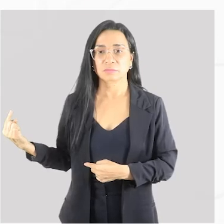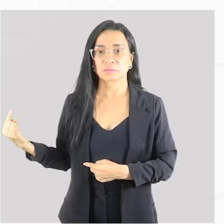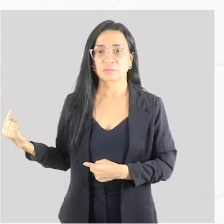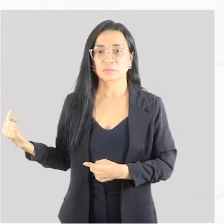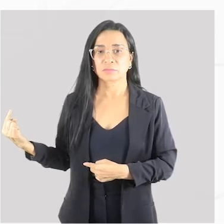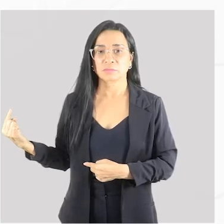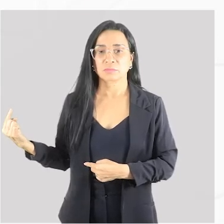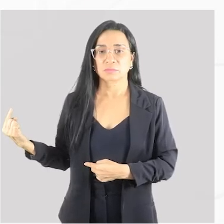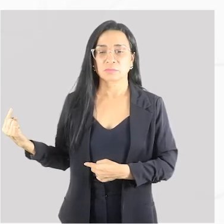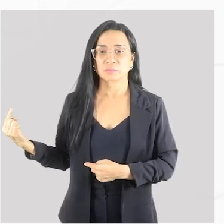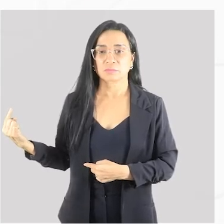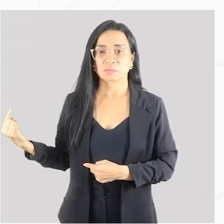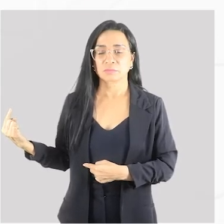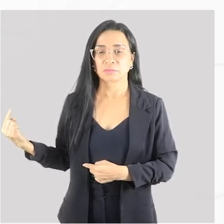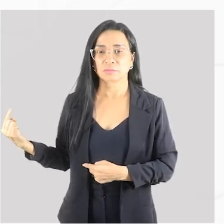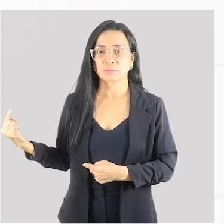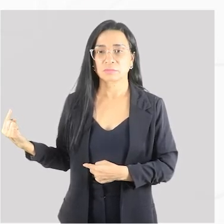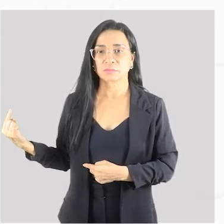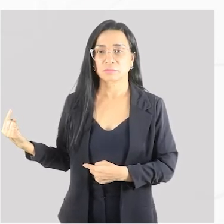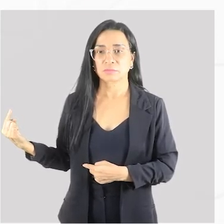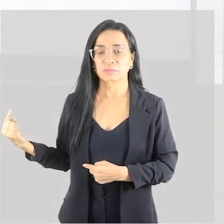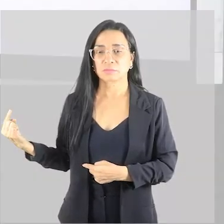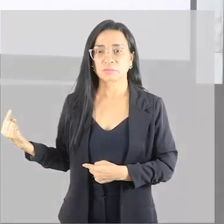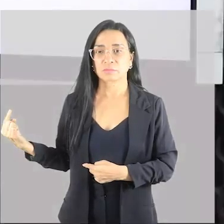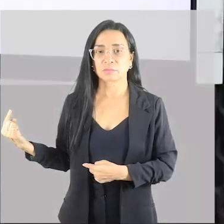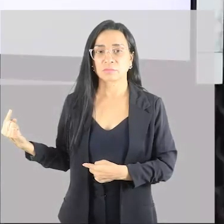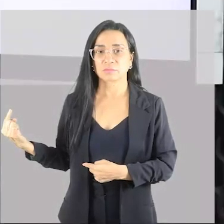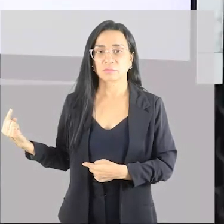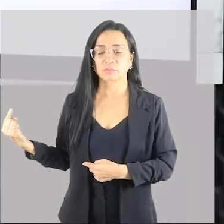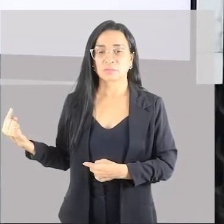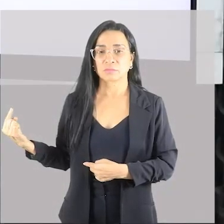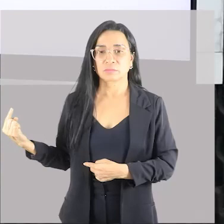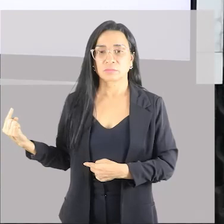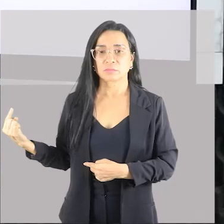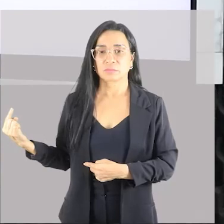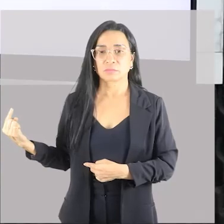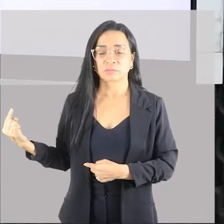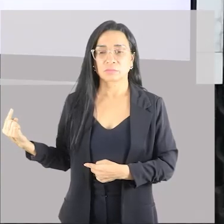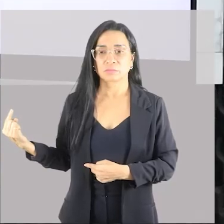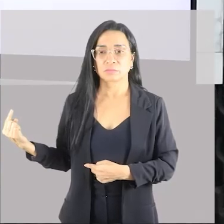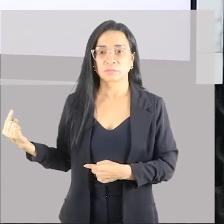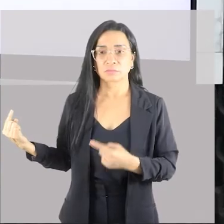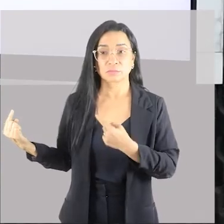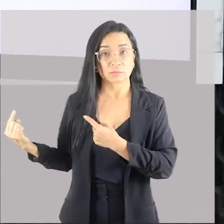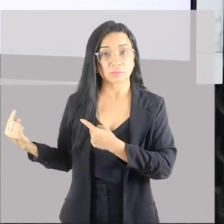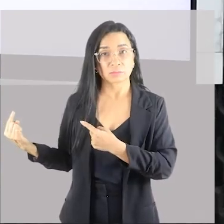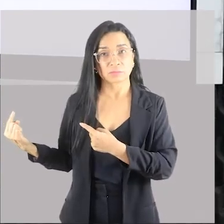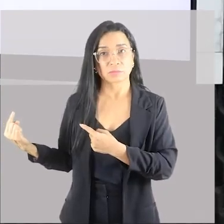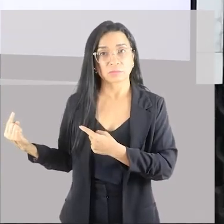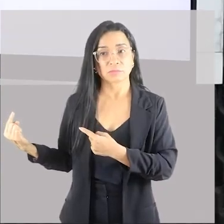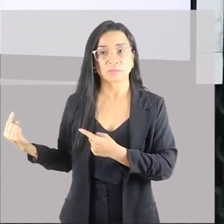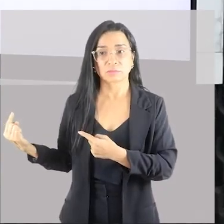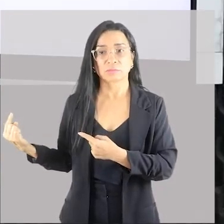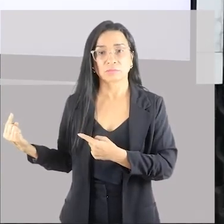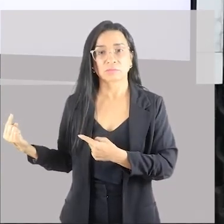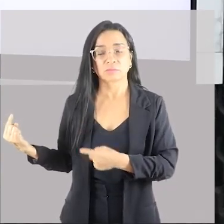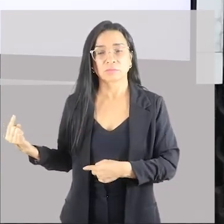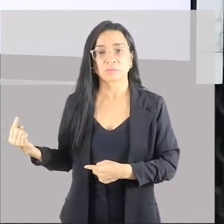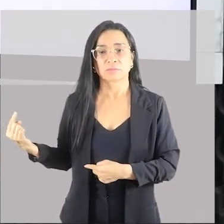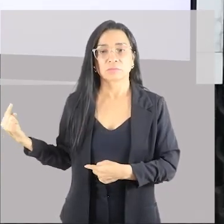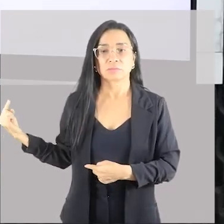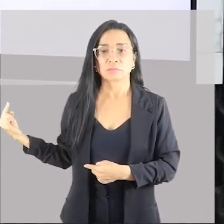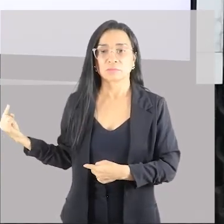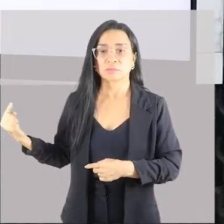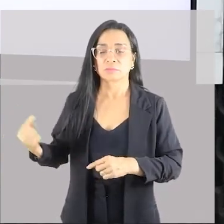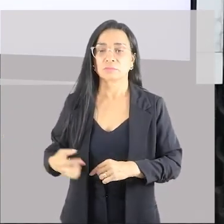estabelecida, passa a predominar a ordem, a paz e a prosperidade. Para John Locke, nosso autor, John Locke, o ser